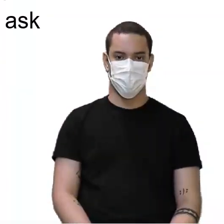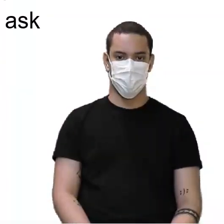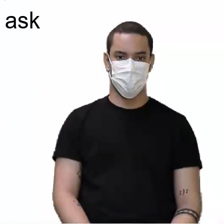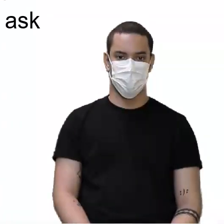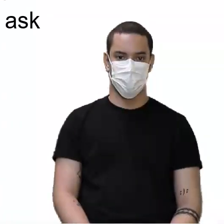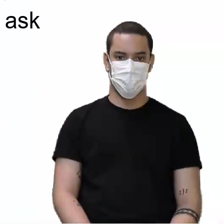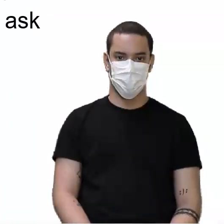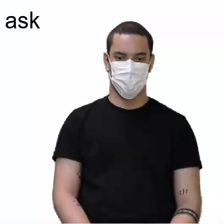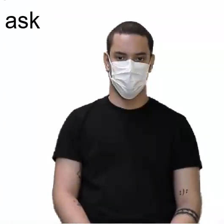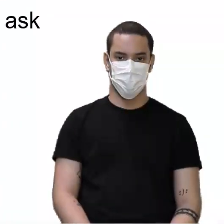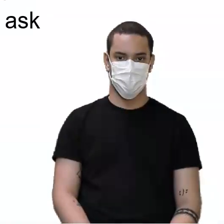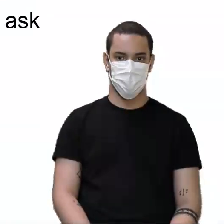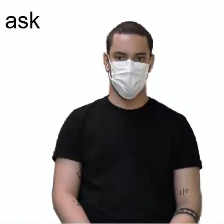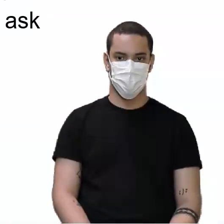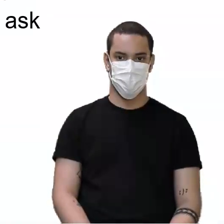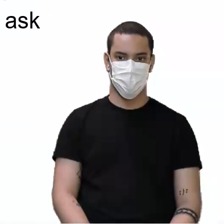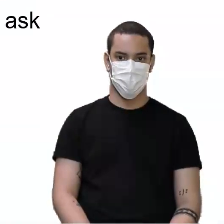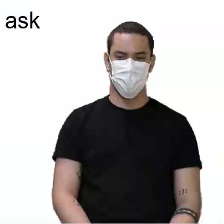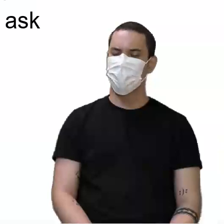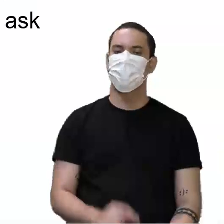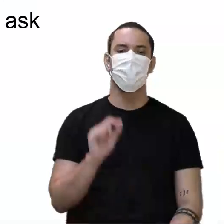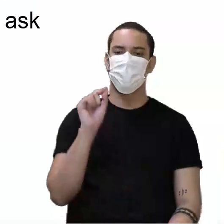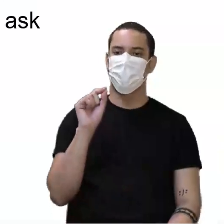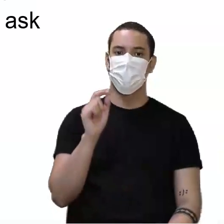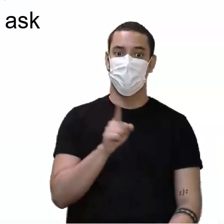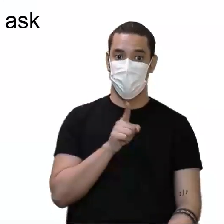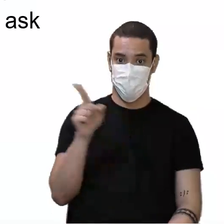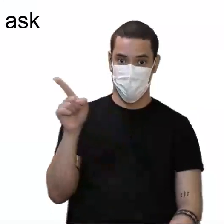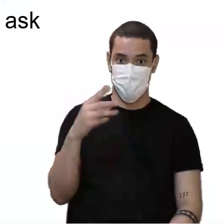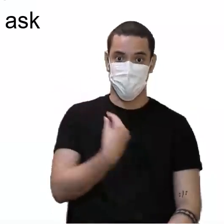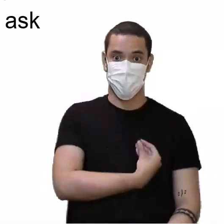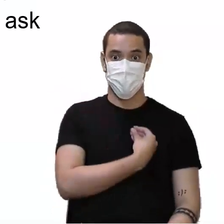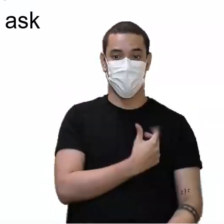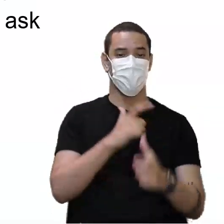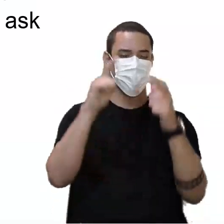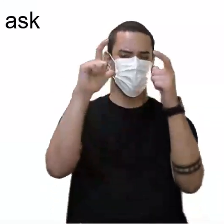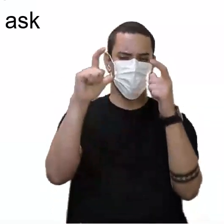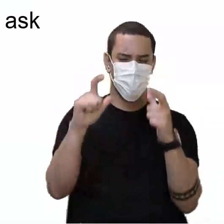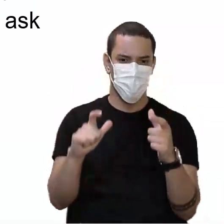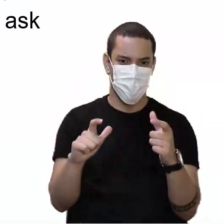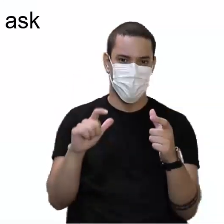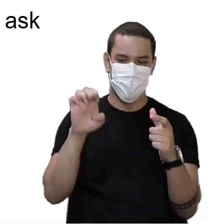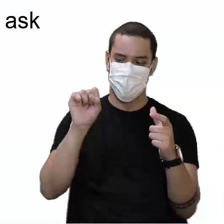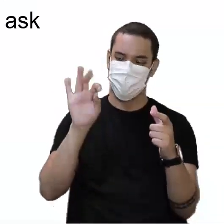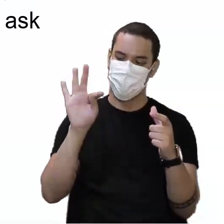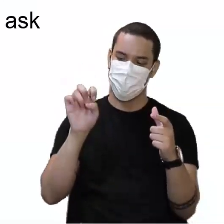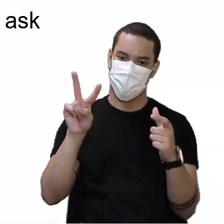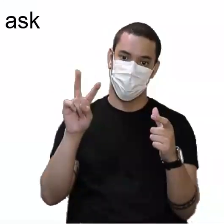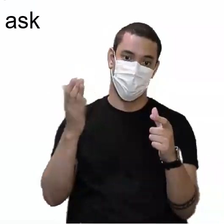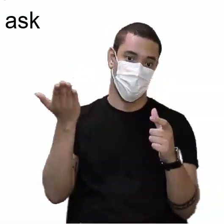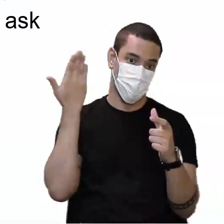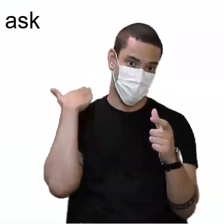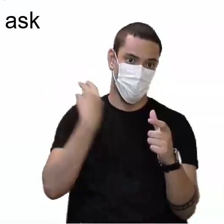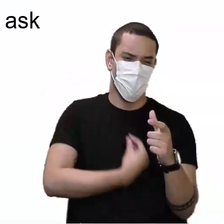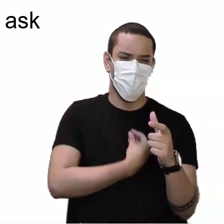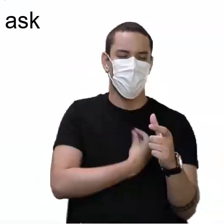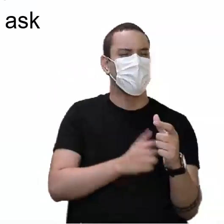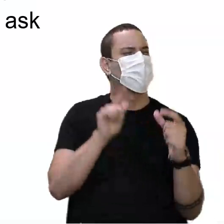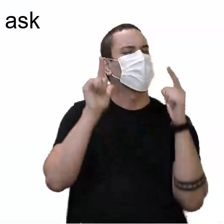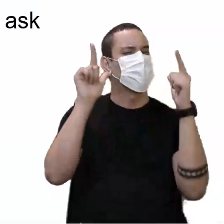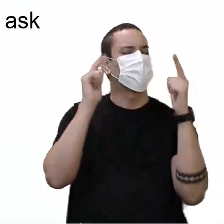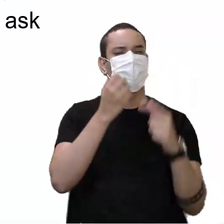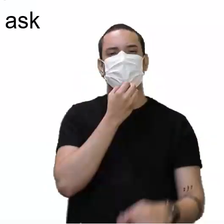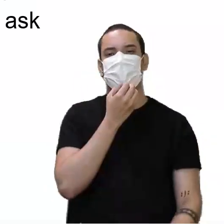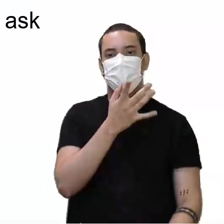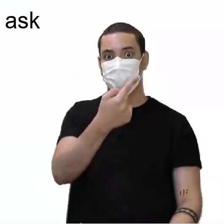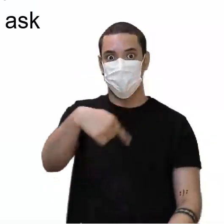somewhere very exciting. O que é isso? Mas ele esteve em um lugar muito excitante, animado, algo que